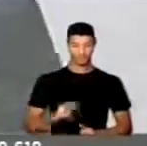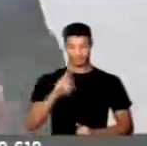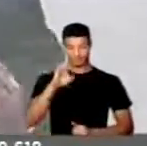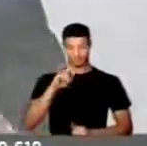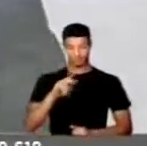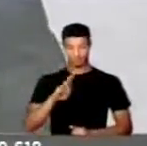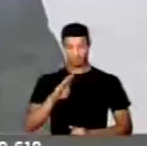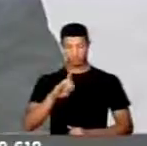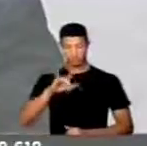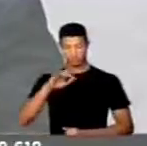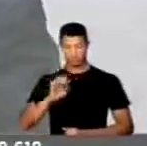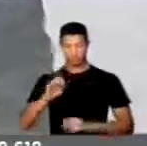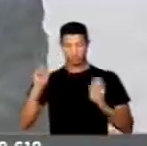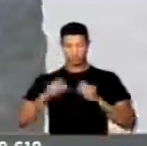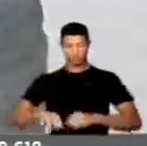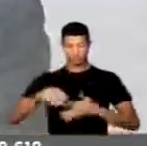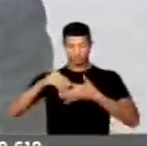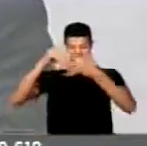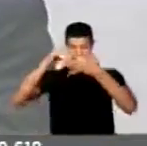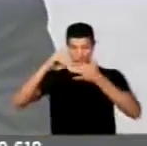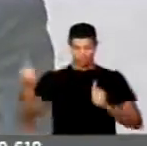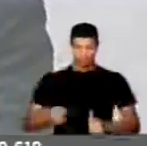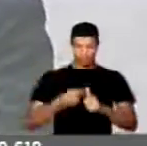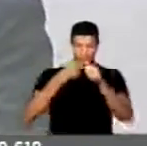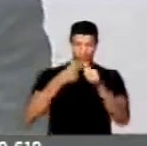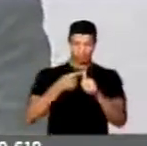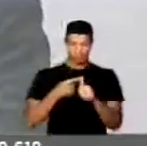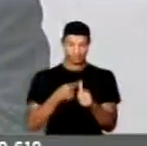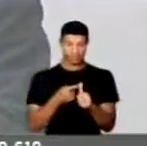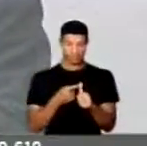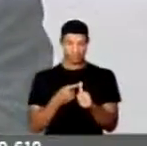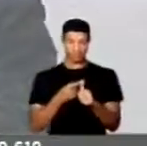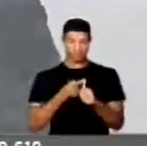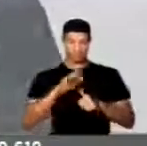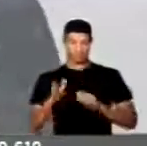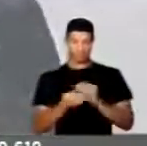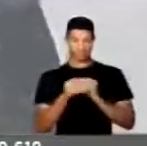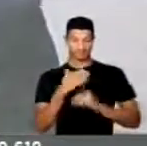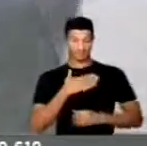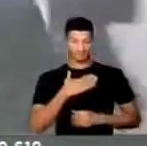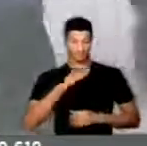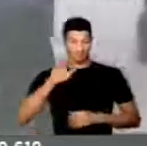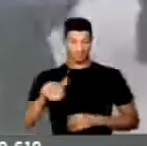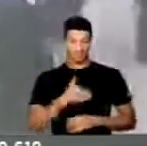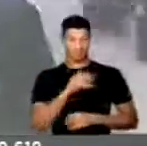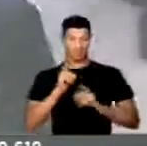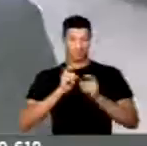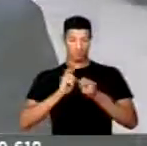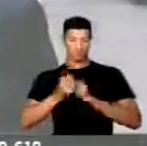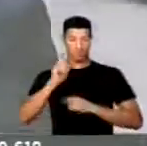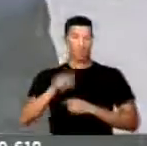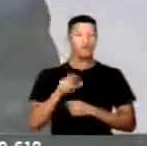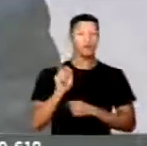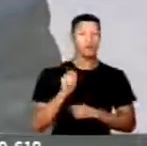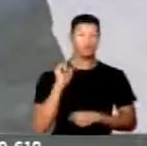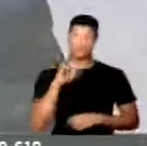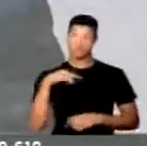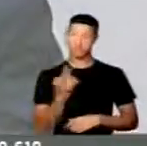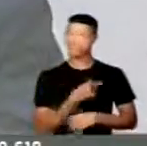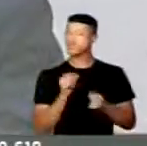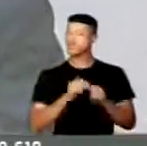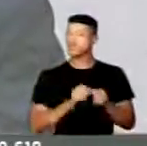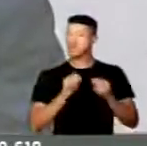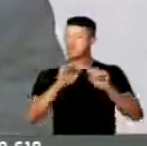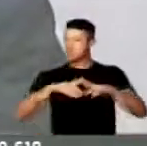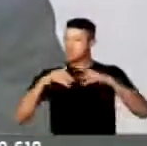República na condição de líder. E a primeira colocação minha, quando da primeira reunião, foi: se nós não fizermos